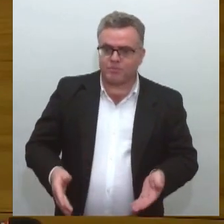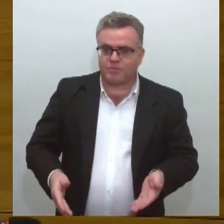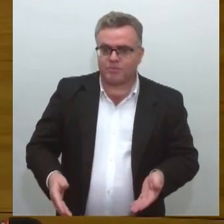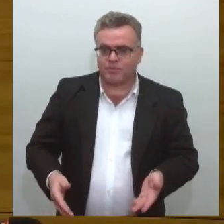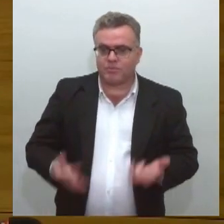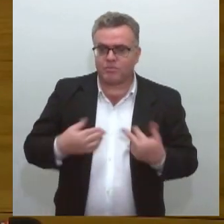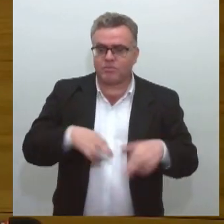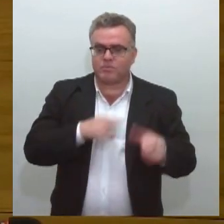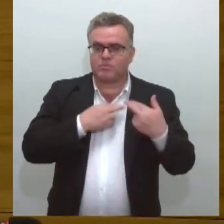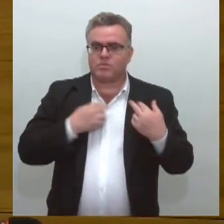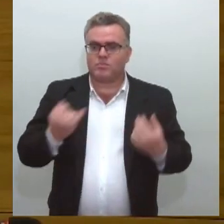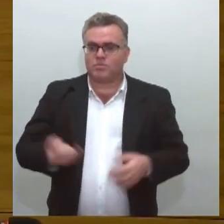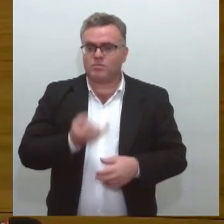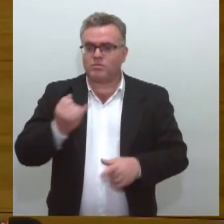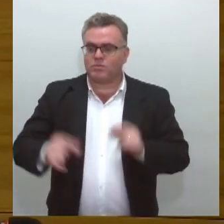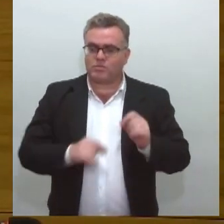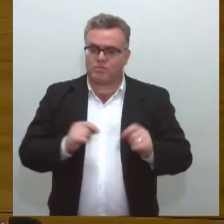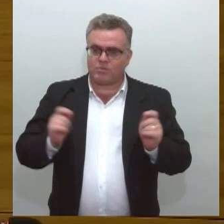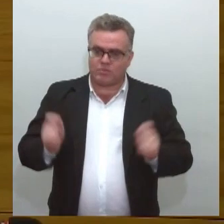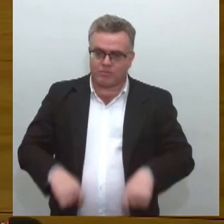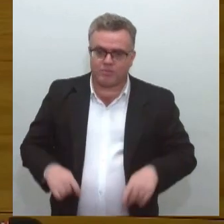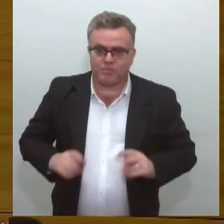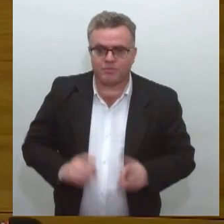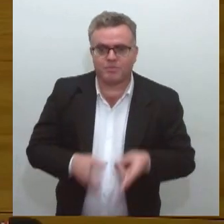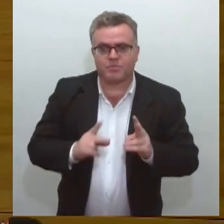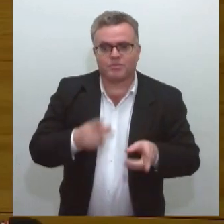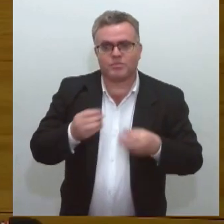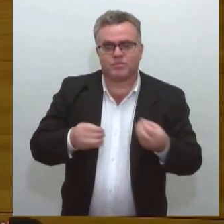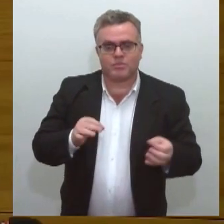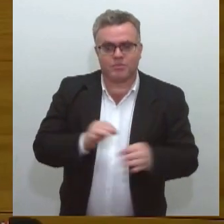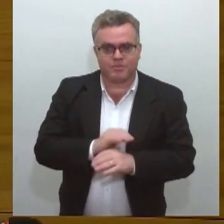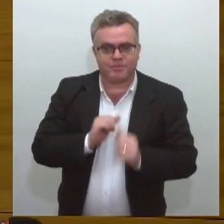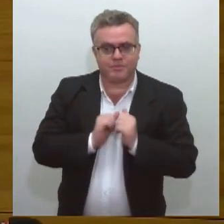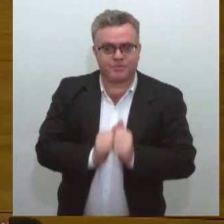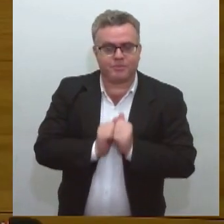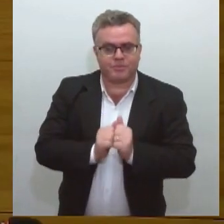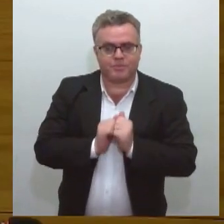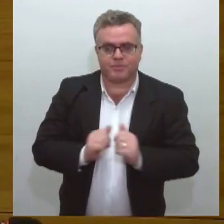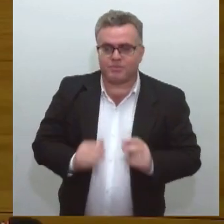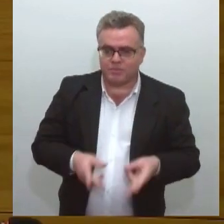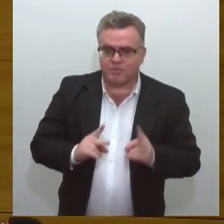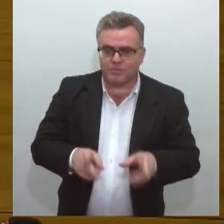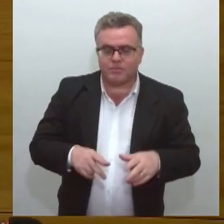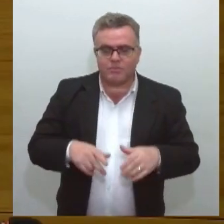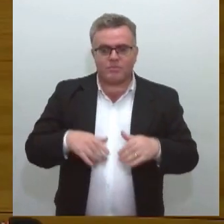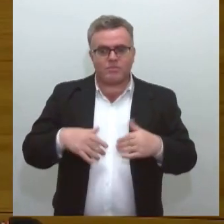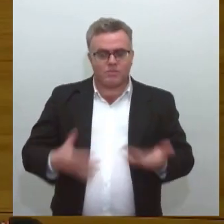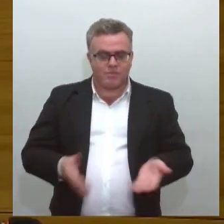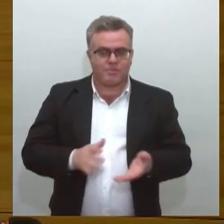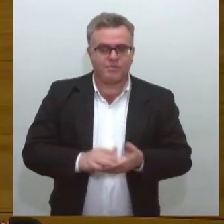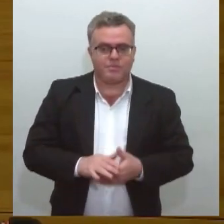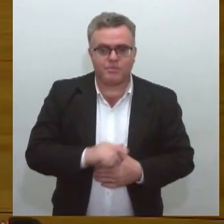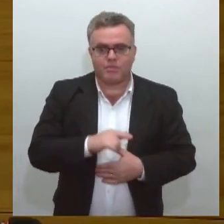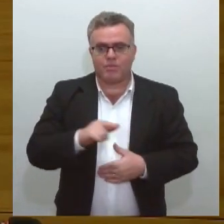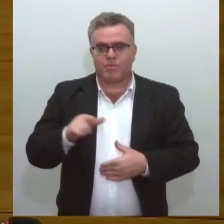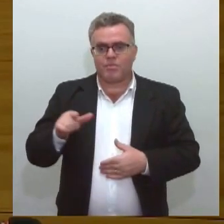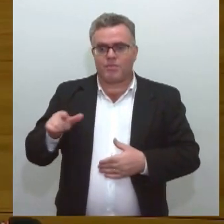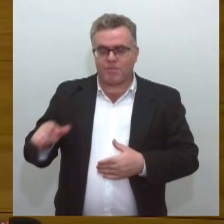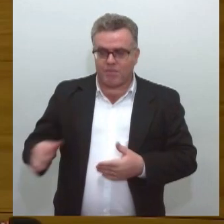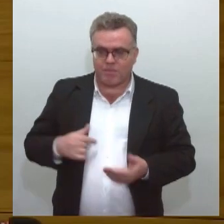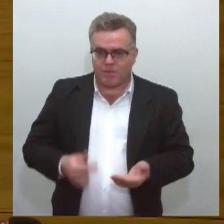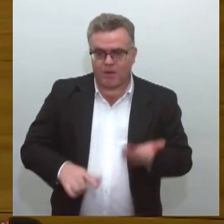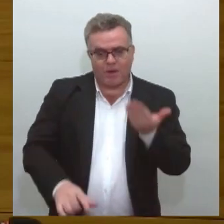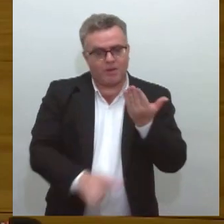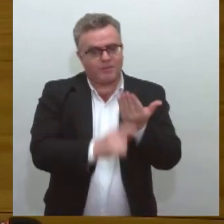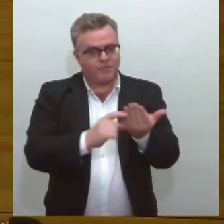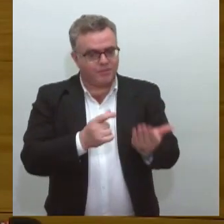a aproximação com o público, né? Exatamente, é muito rica essa interação, né? Você está entre o criador e aquilo que você